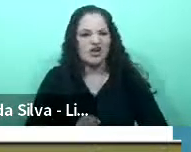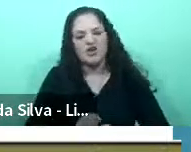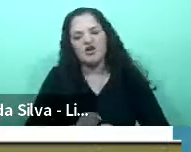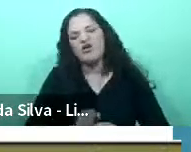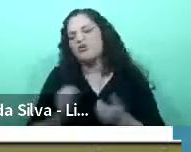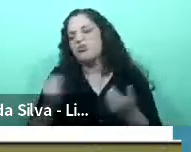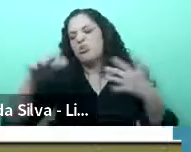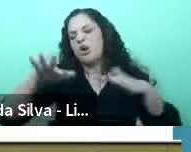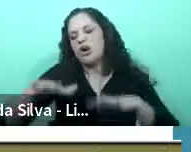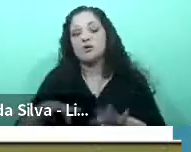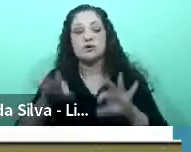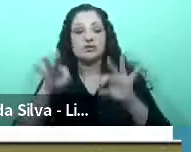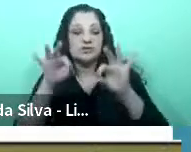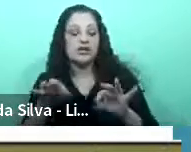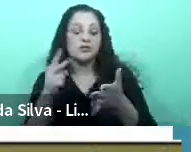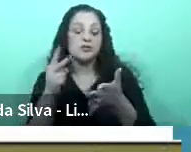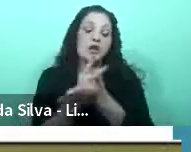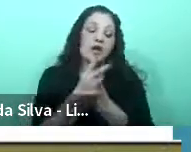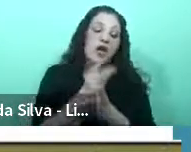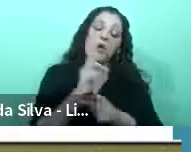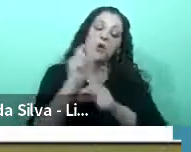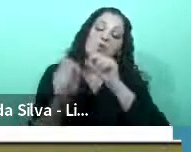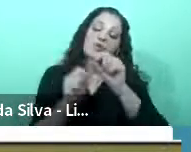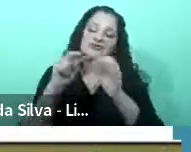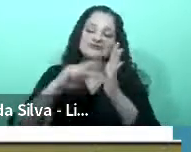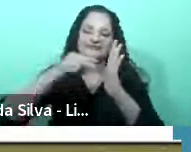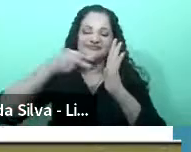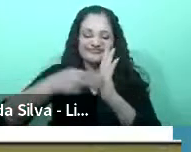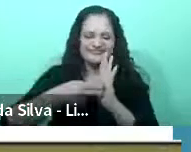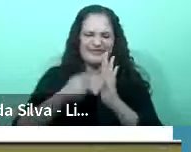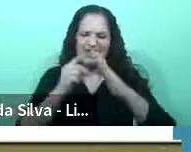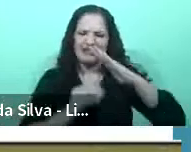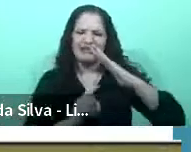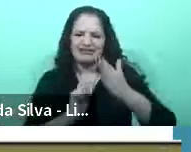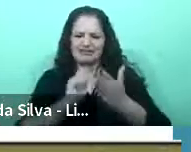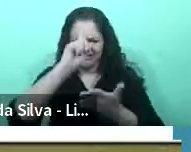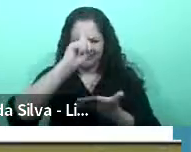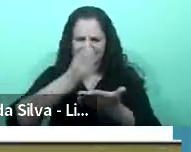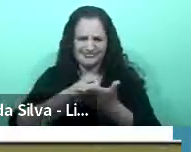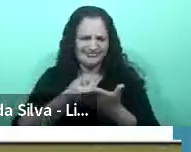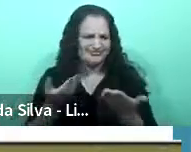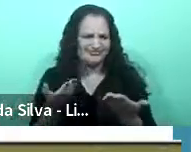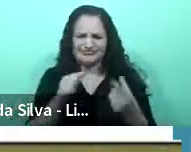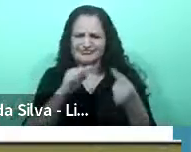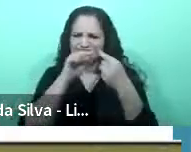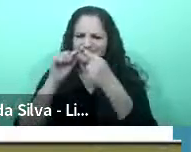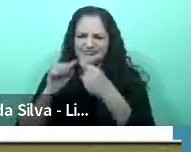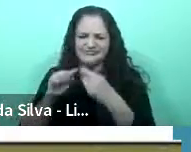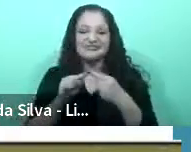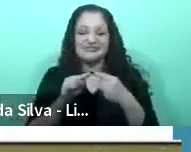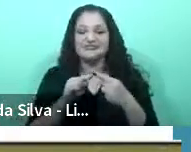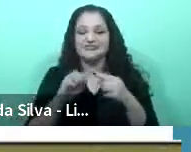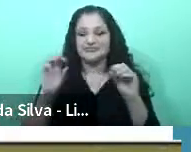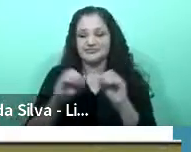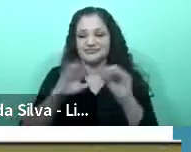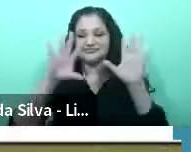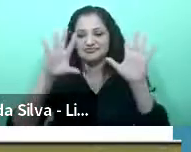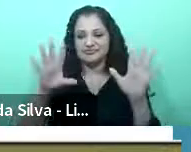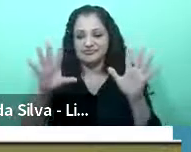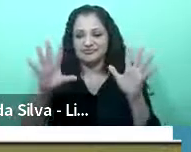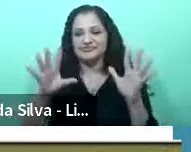que é certo, o que é errado, sempre em relações bastante dicotômicas e,